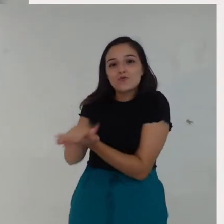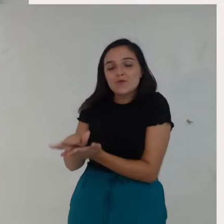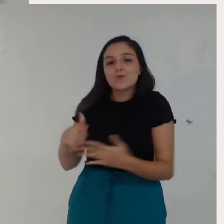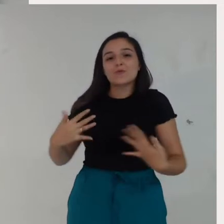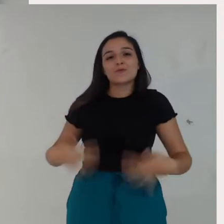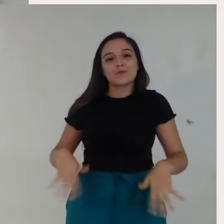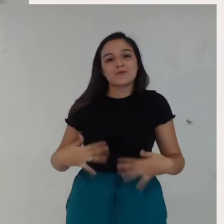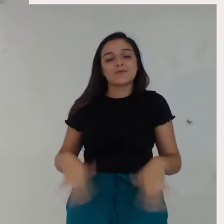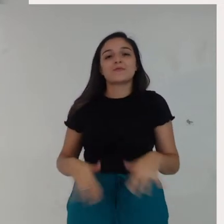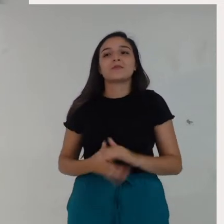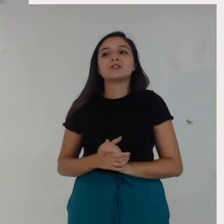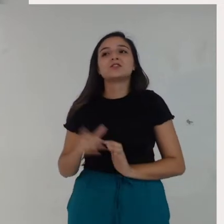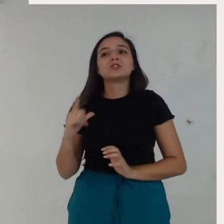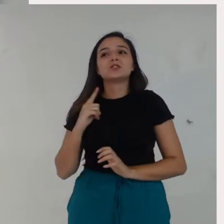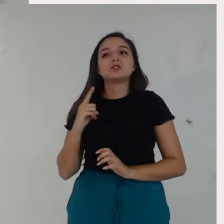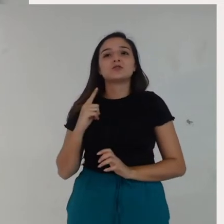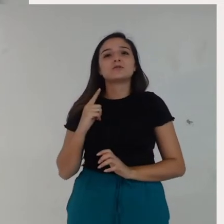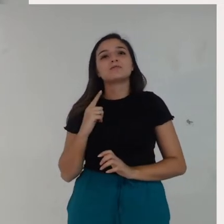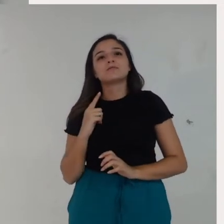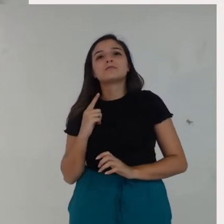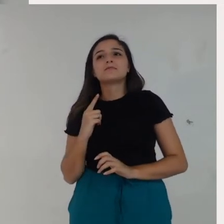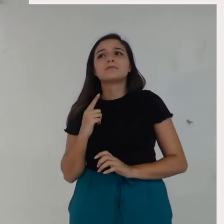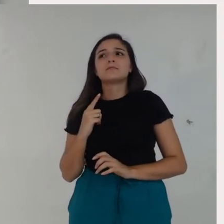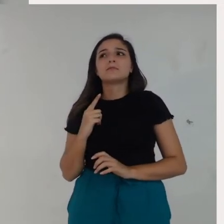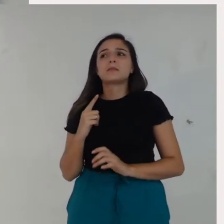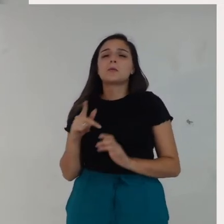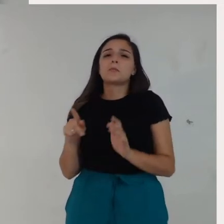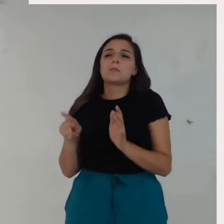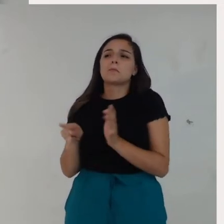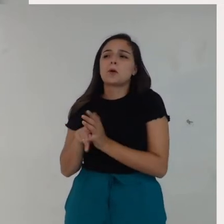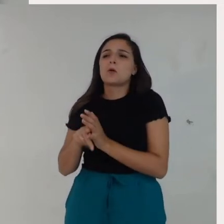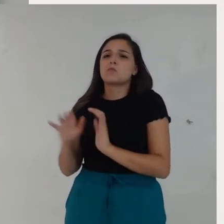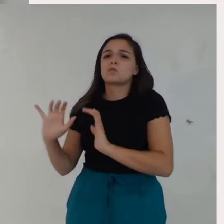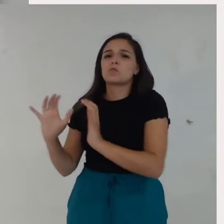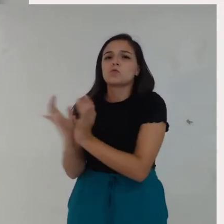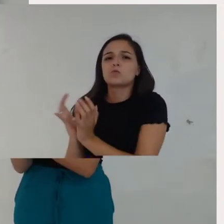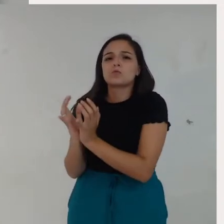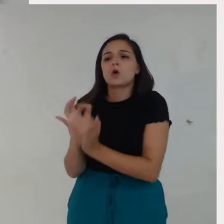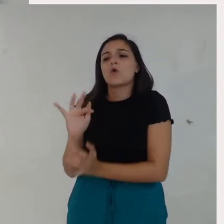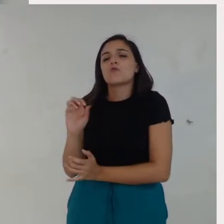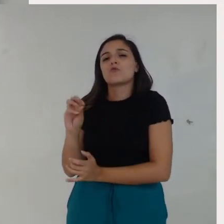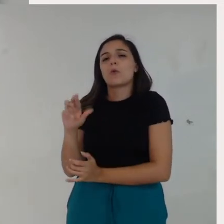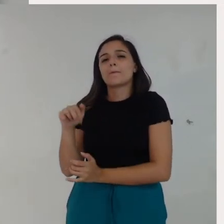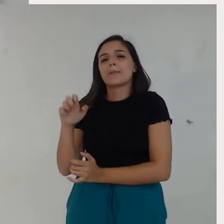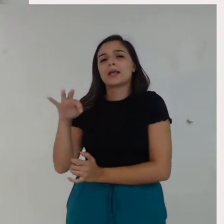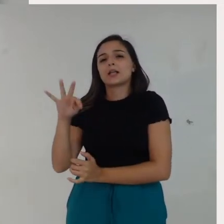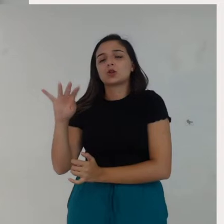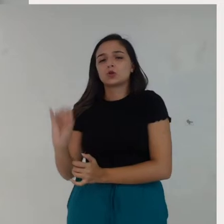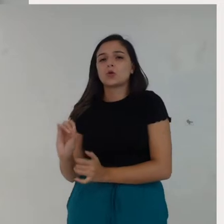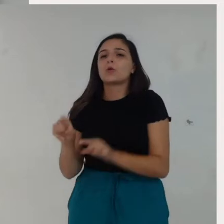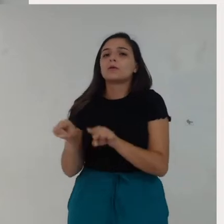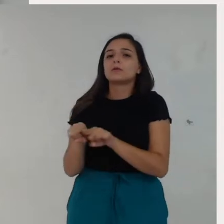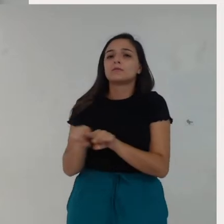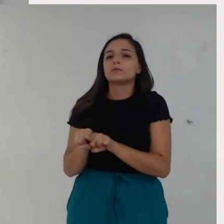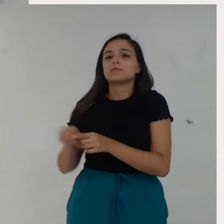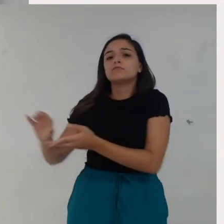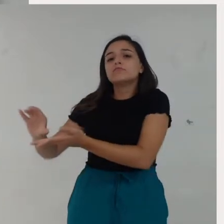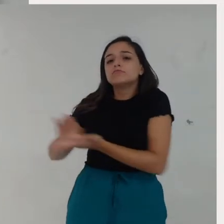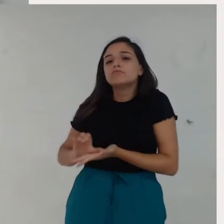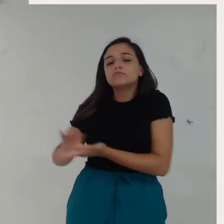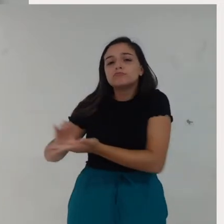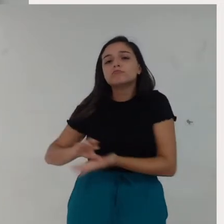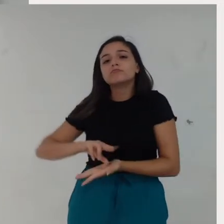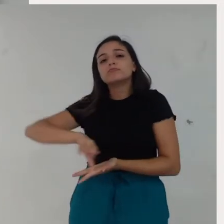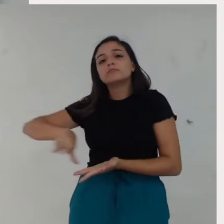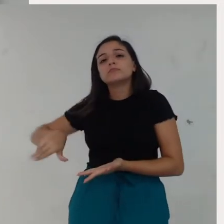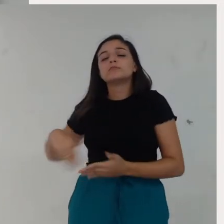certas tendências, não só para os órgãos de fomento, mas a gente estava atento também aos aprimoramentos